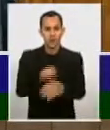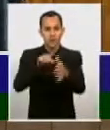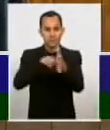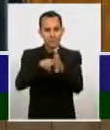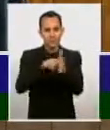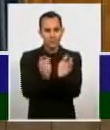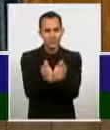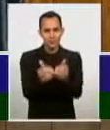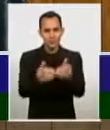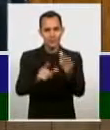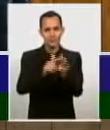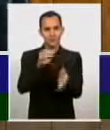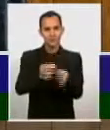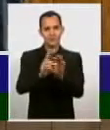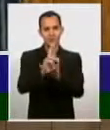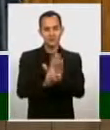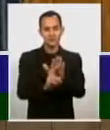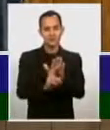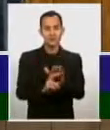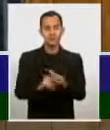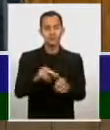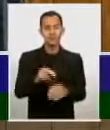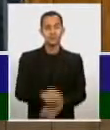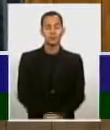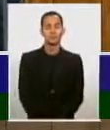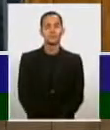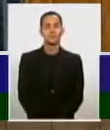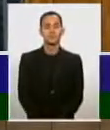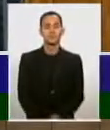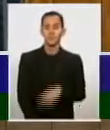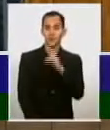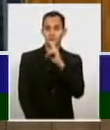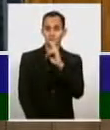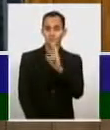Análise da Comissão de Legislação e Justiça, o qual